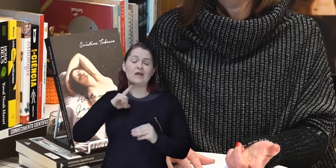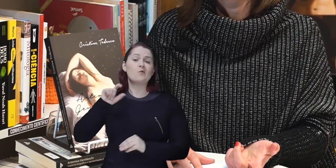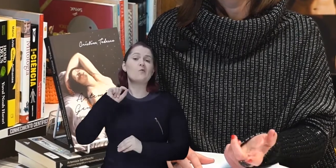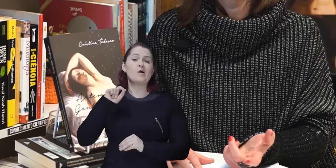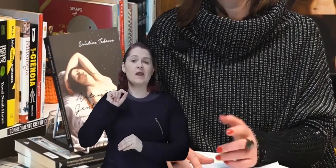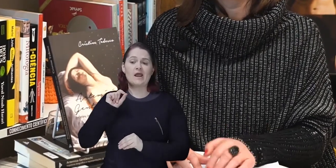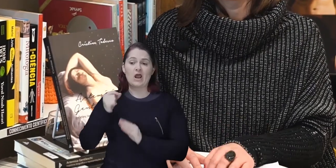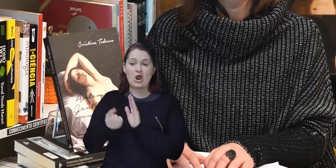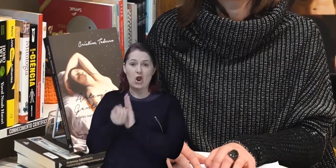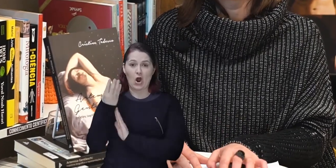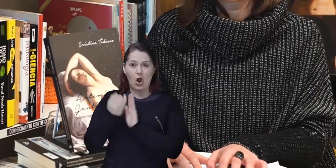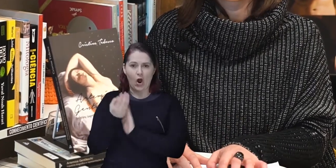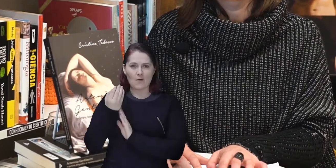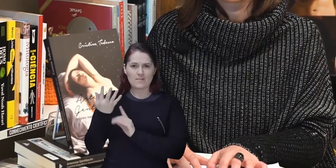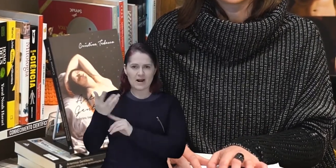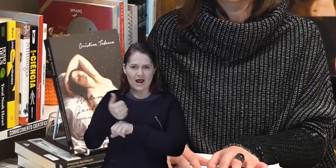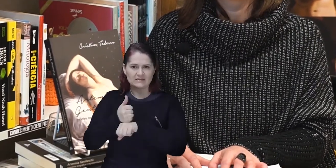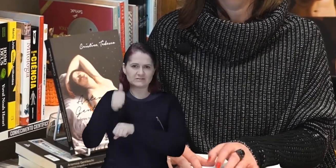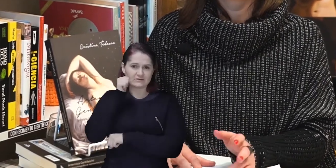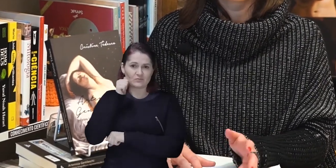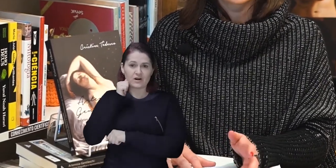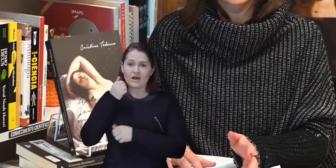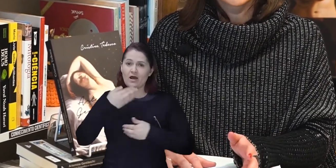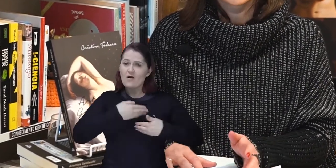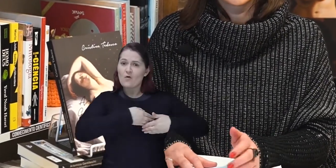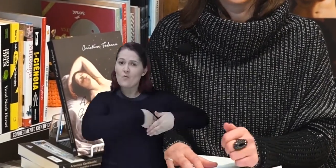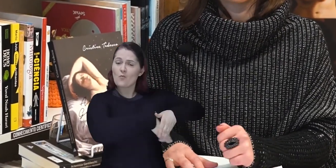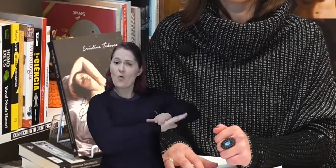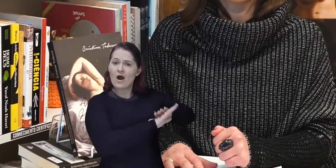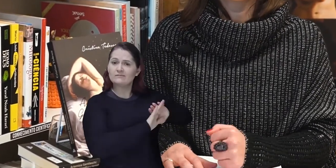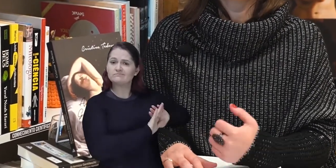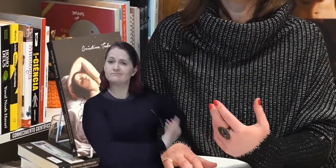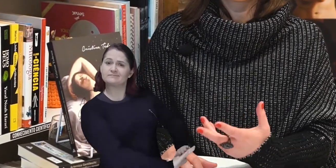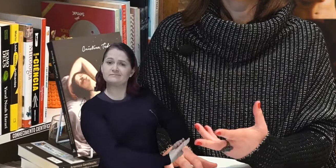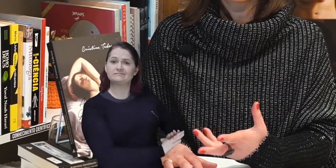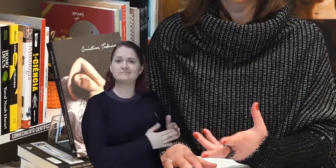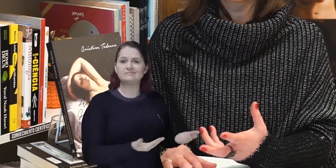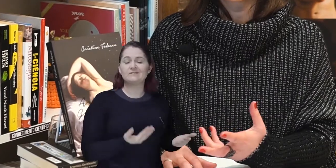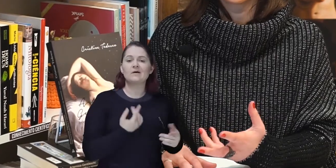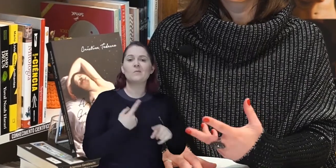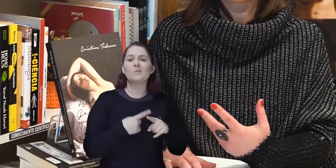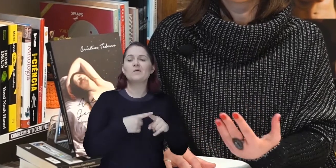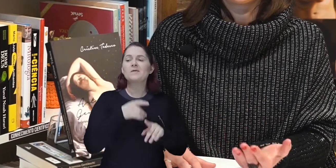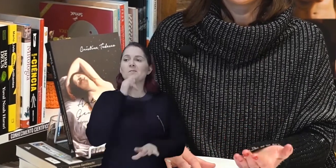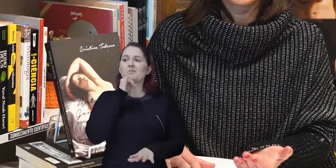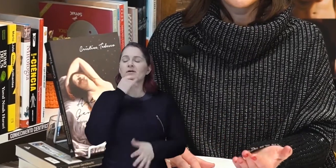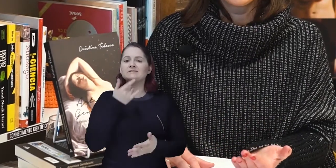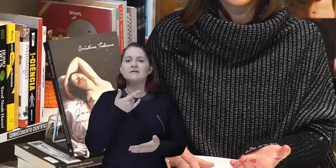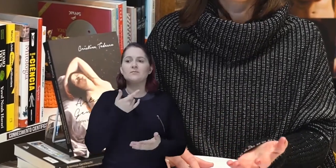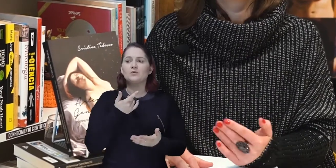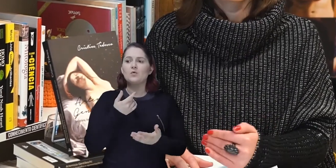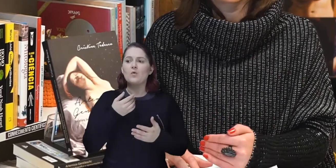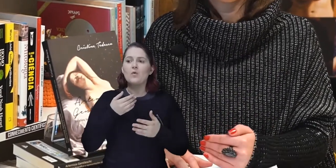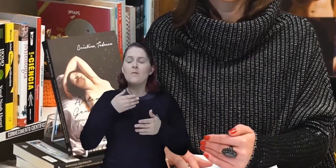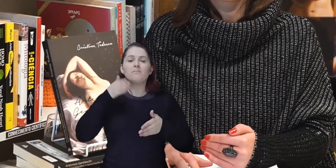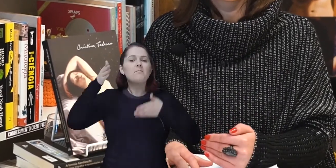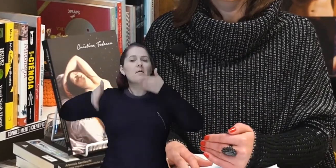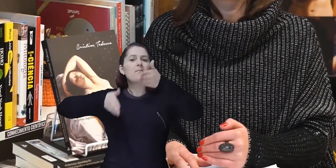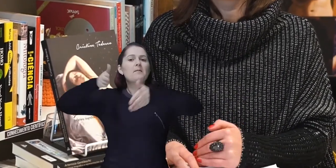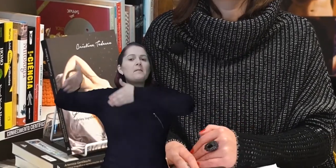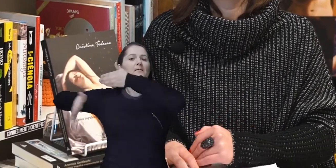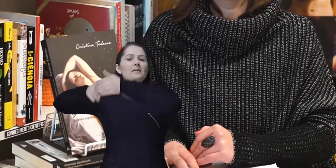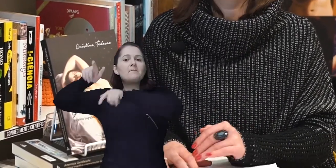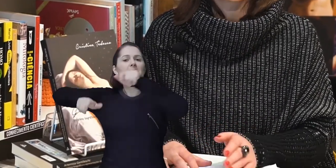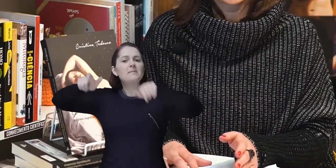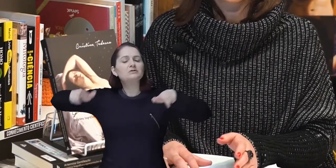museus eles ainda mantêm obras de artistas mulheres nos depósitos. Então isso dificulta muito o acesso do público em geral, que frequenta esses